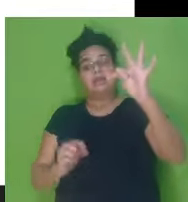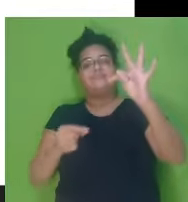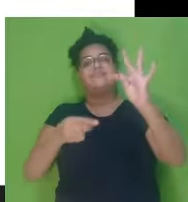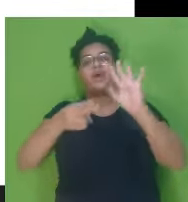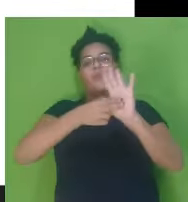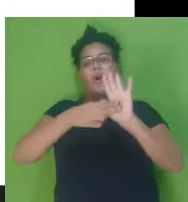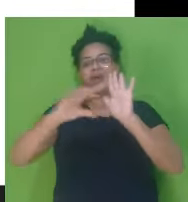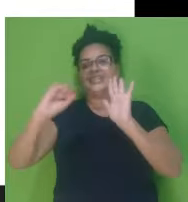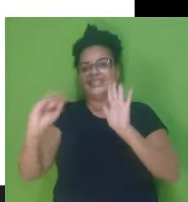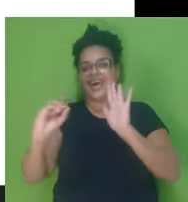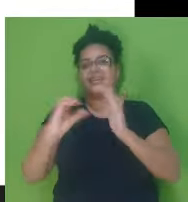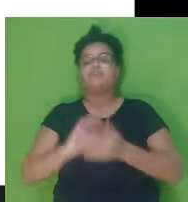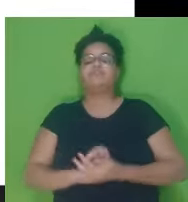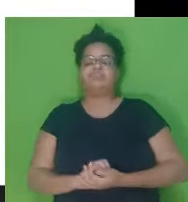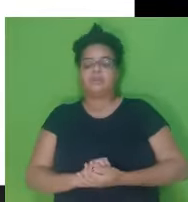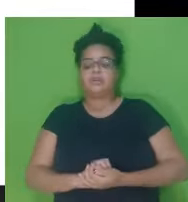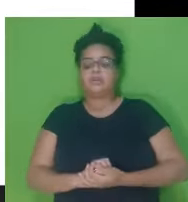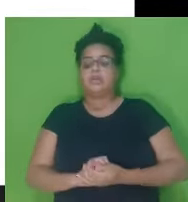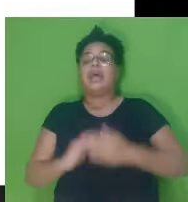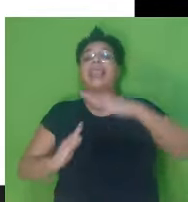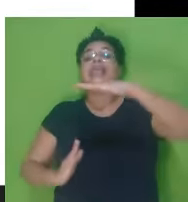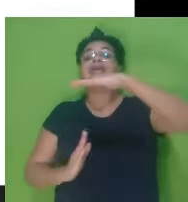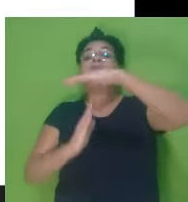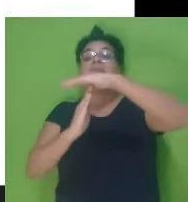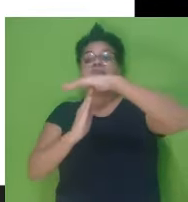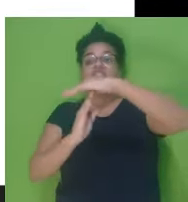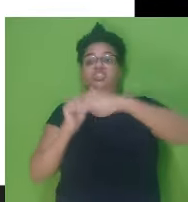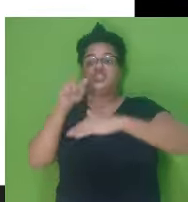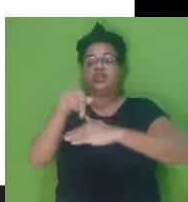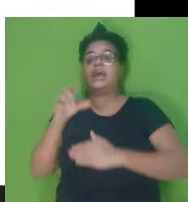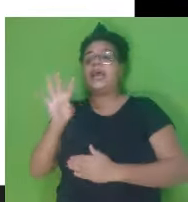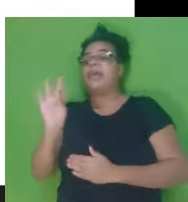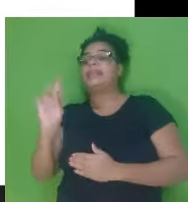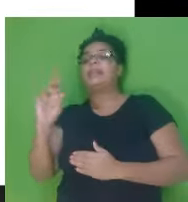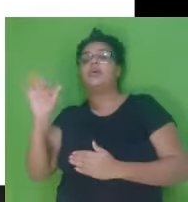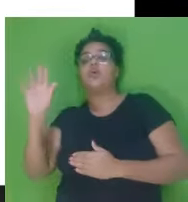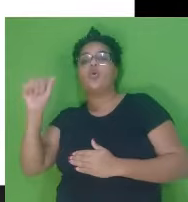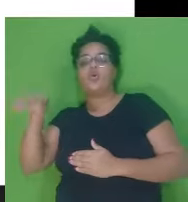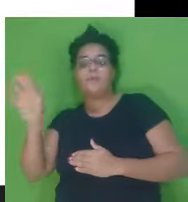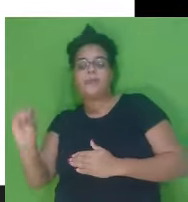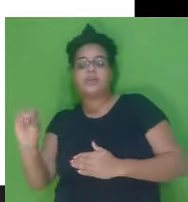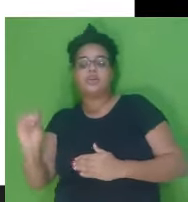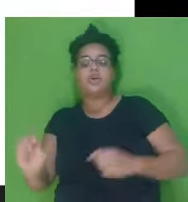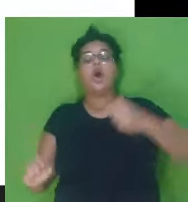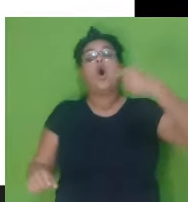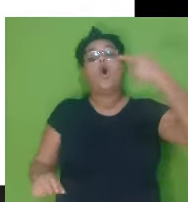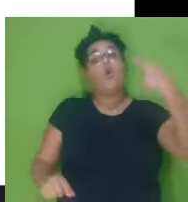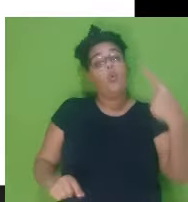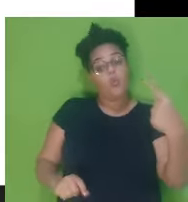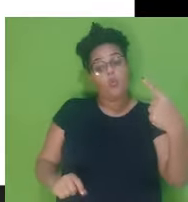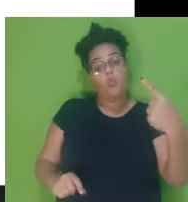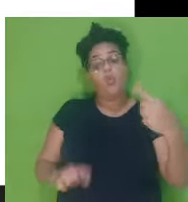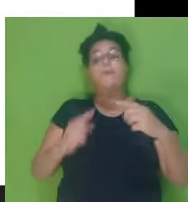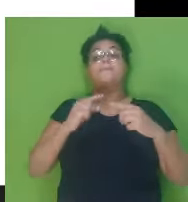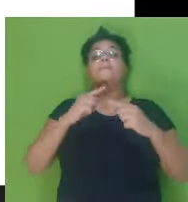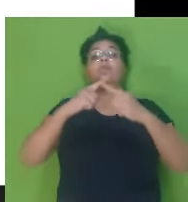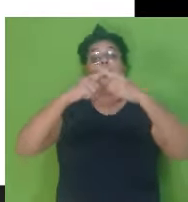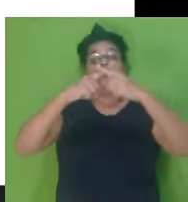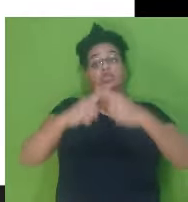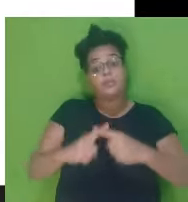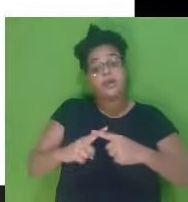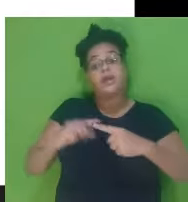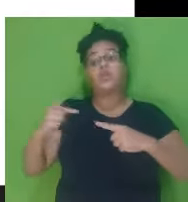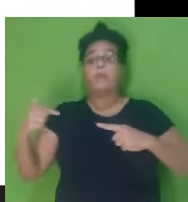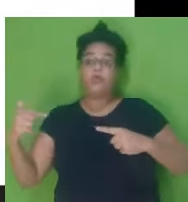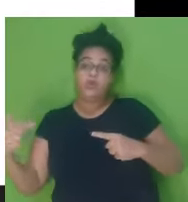zero. E aí aqui nós temos o limite trigonométrico, Vai tender para 1. Mas como você está multiplicando